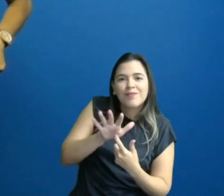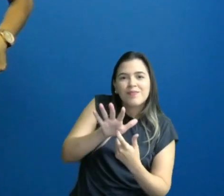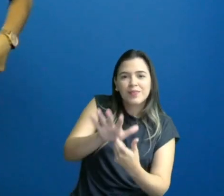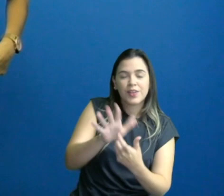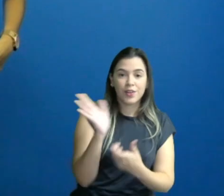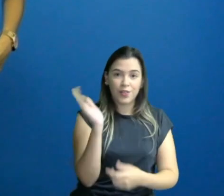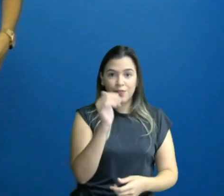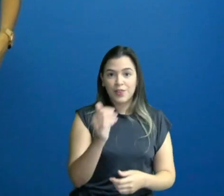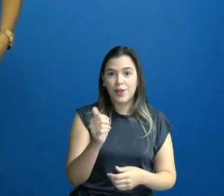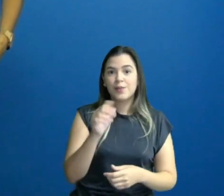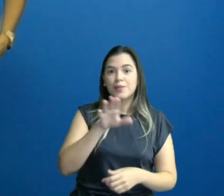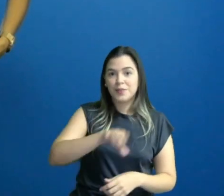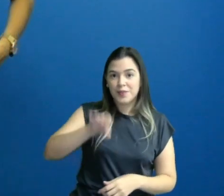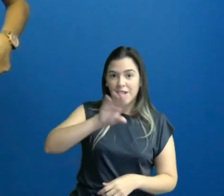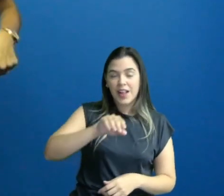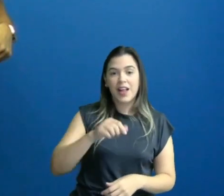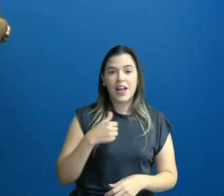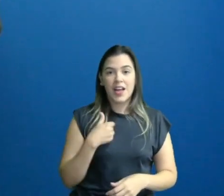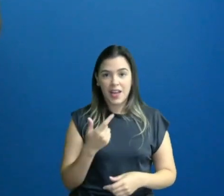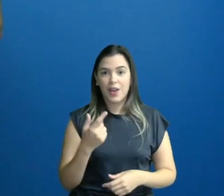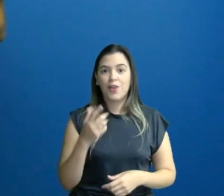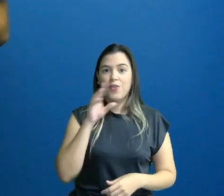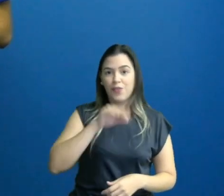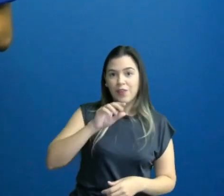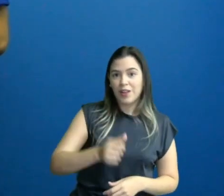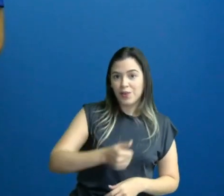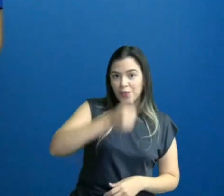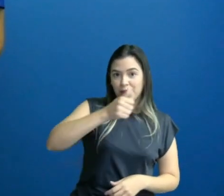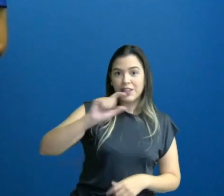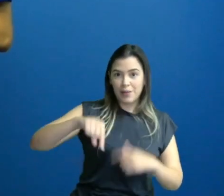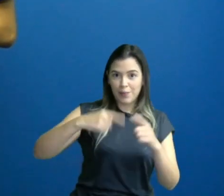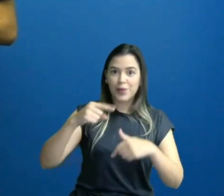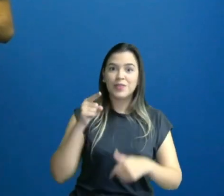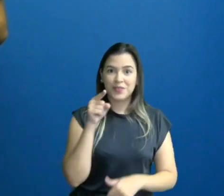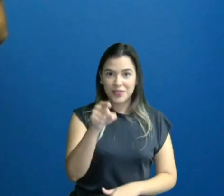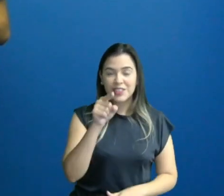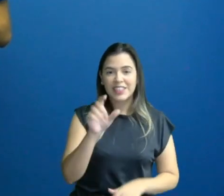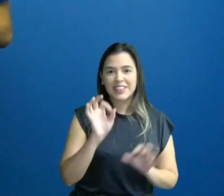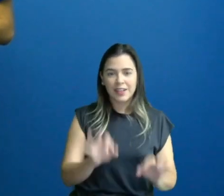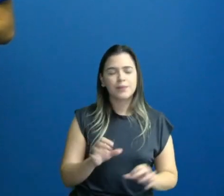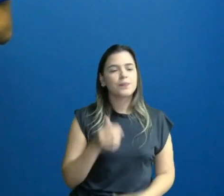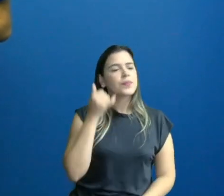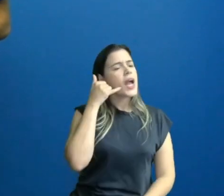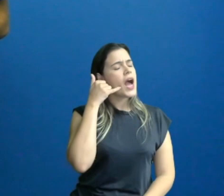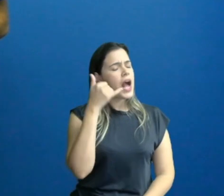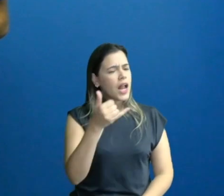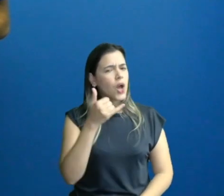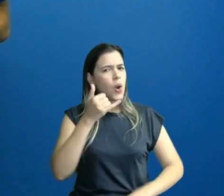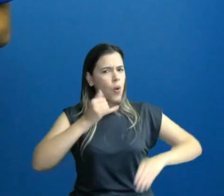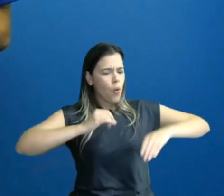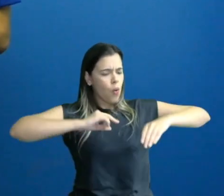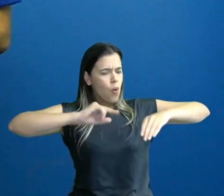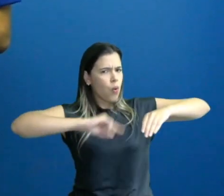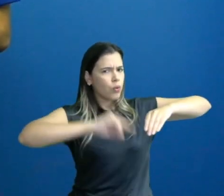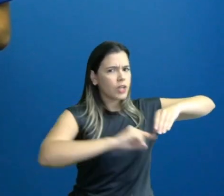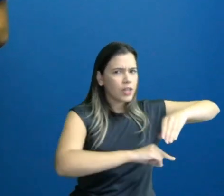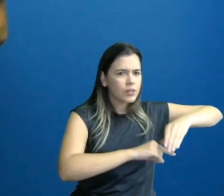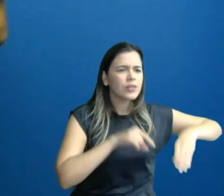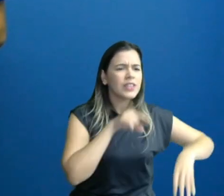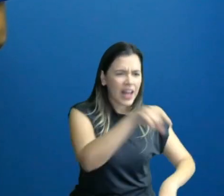falar comigo é assim eu vou falar uma vez você fala na próxima tudo bem Alô o Tatu tá aí